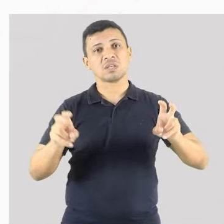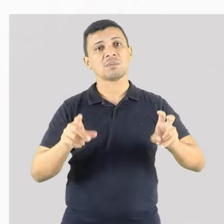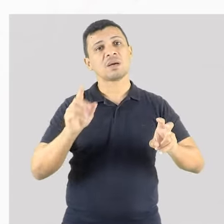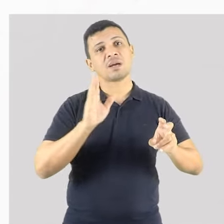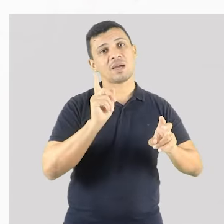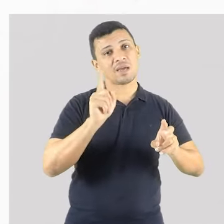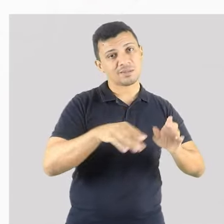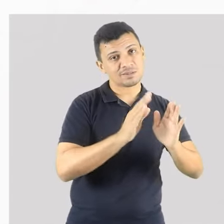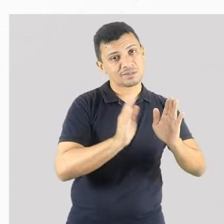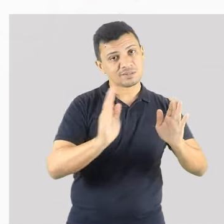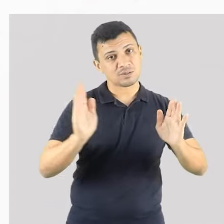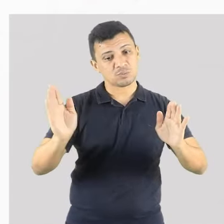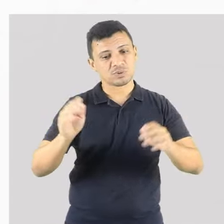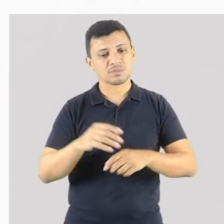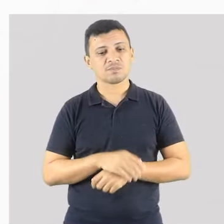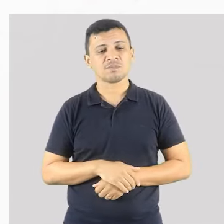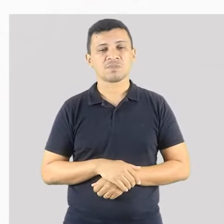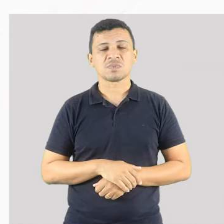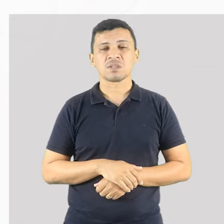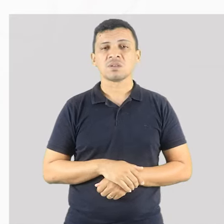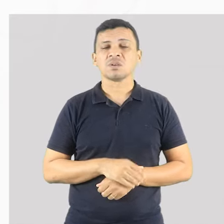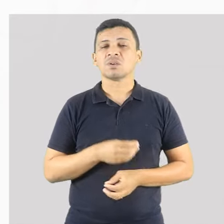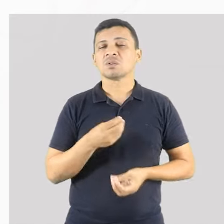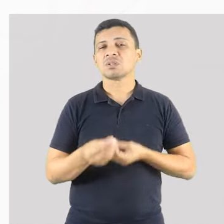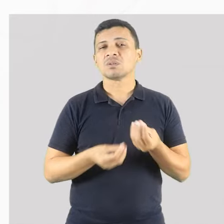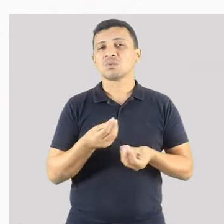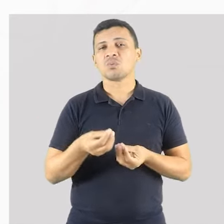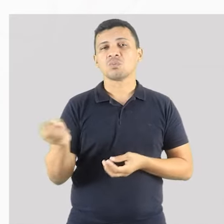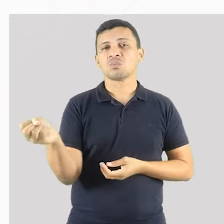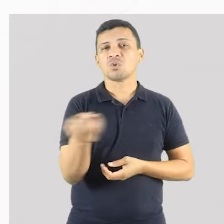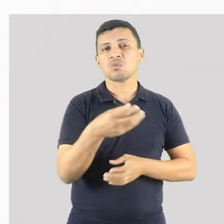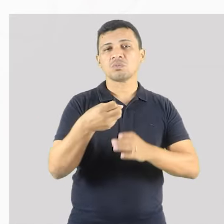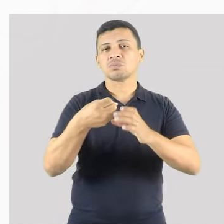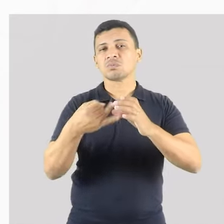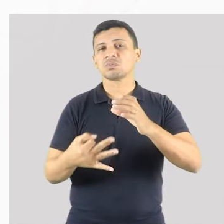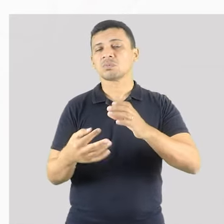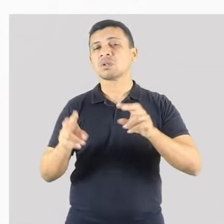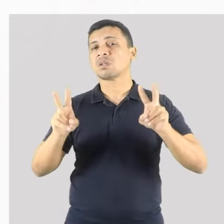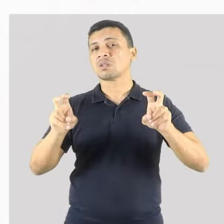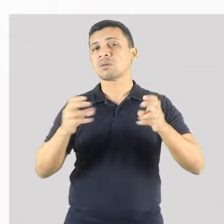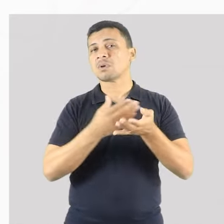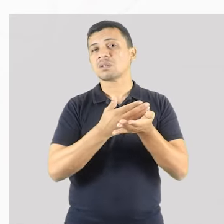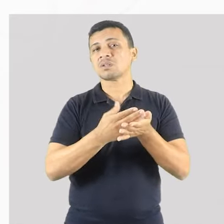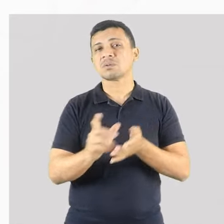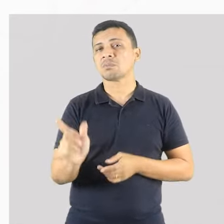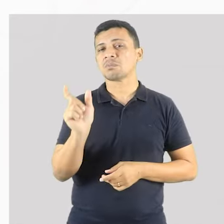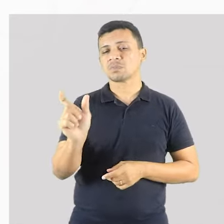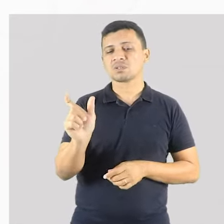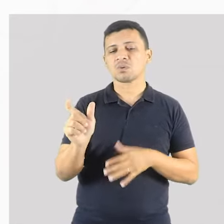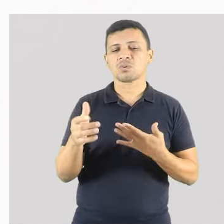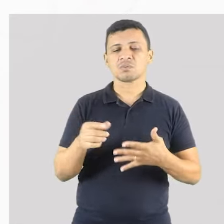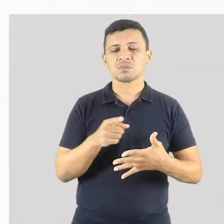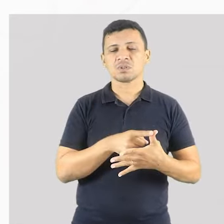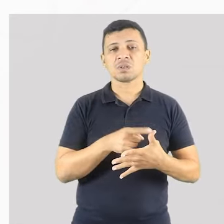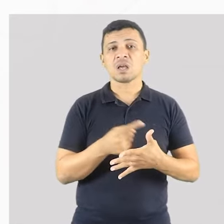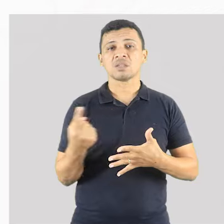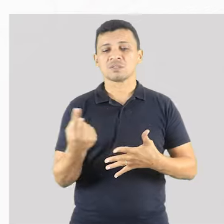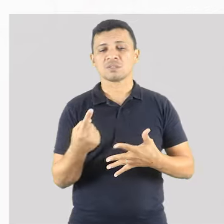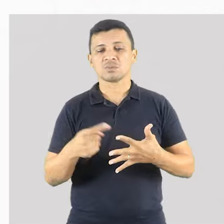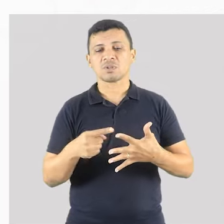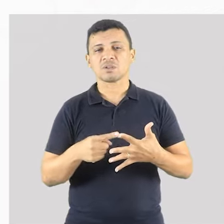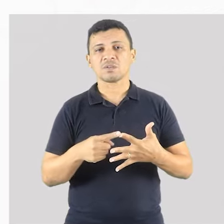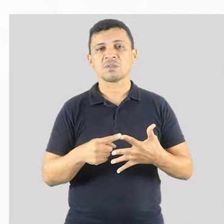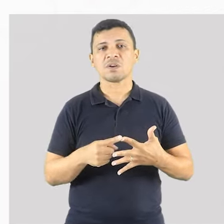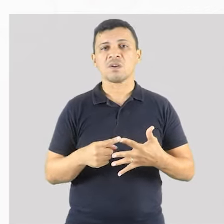sequência no fragmento transcrito um novo aspecto do tema introduzido Pela expressão a singularidade